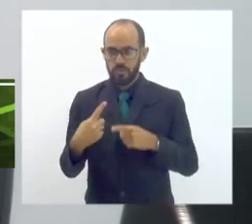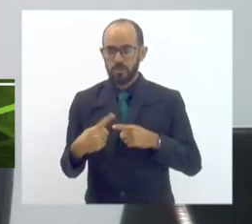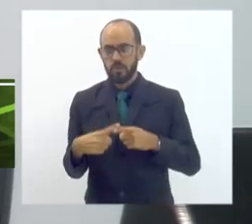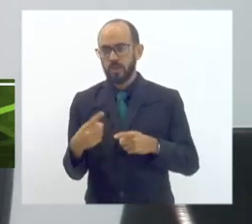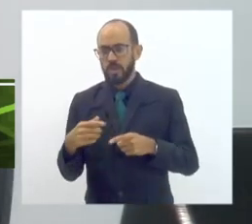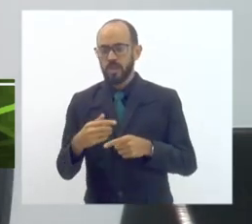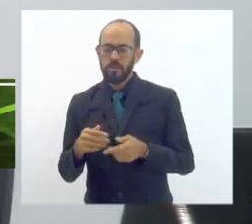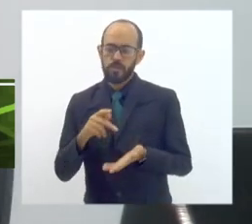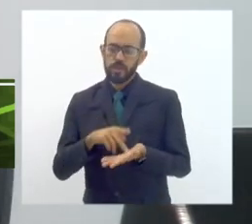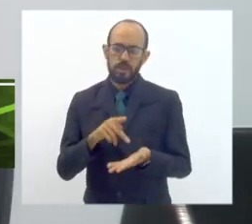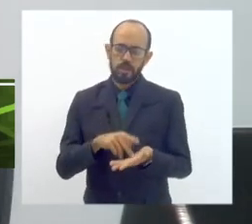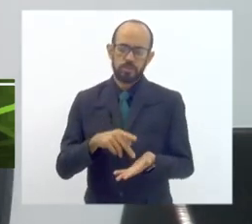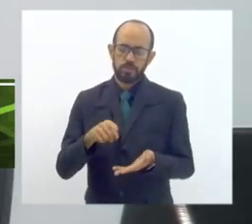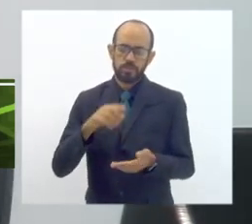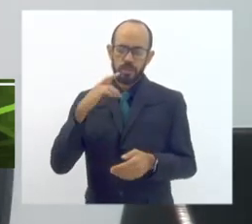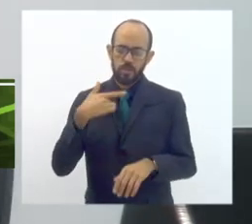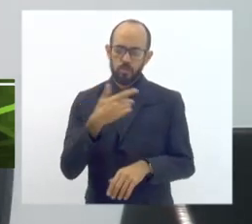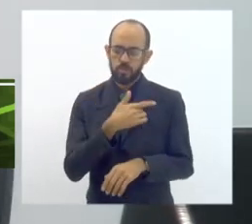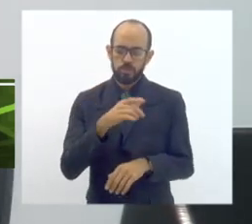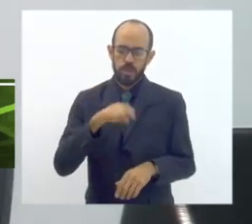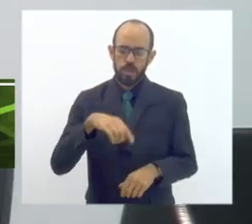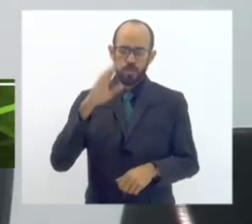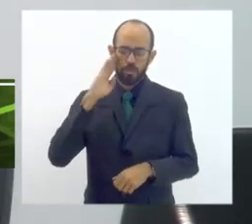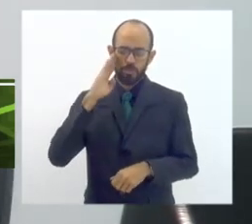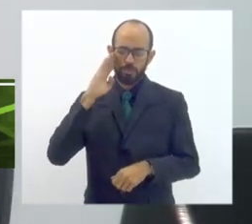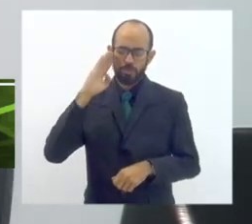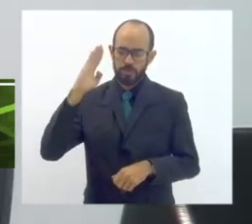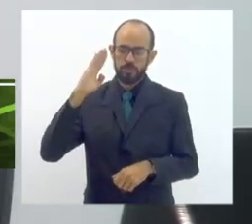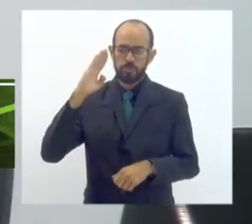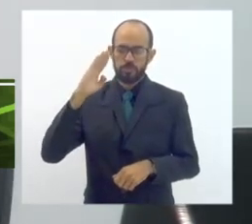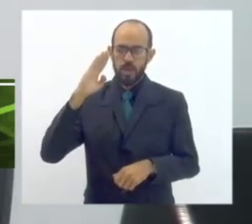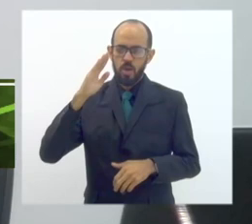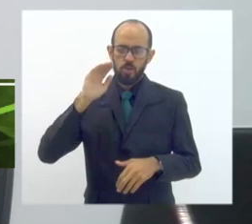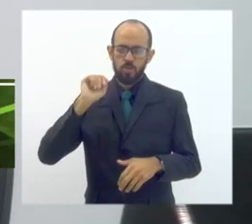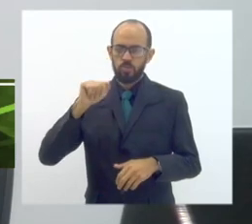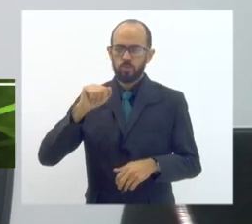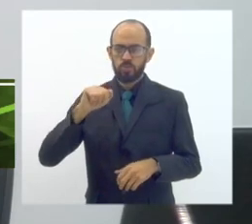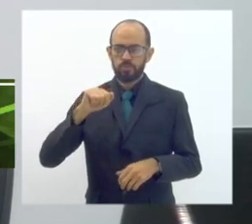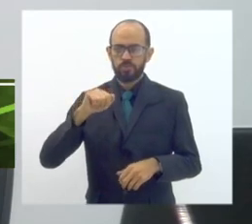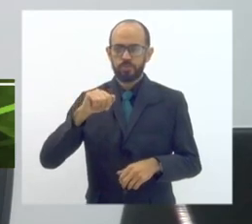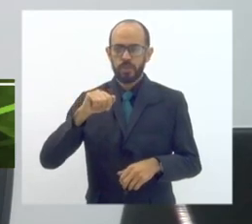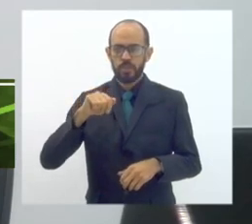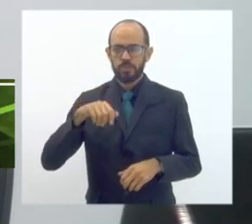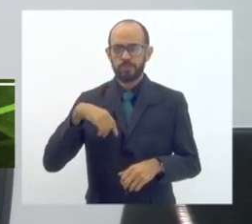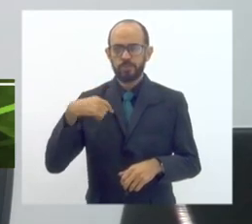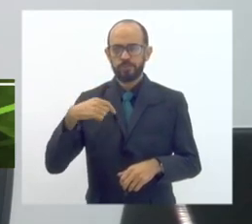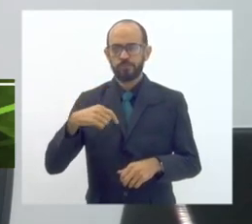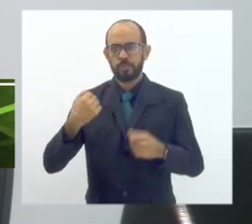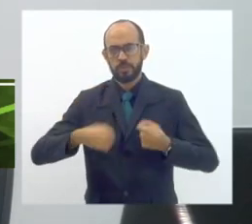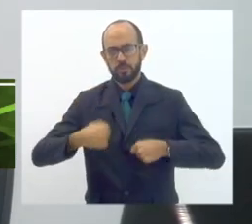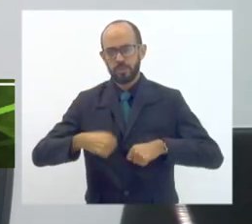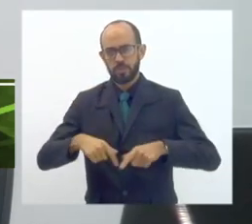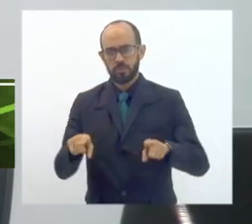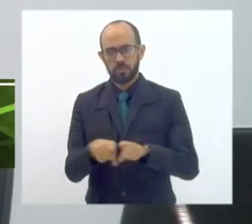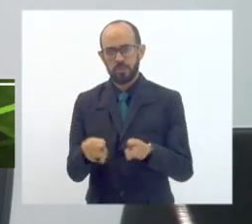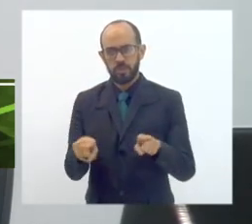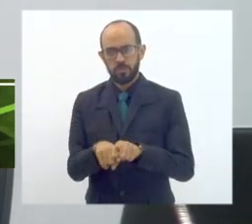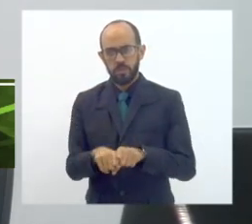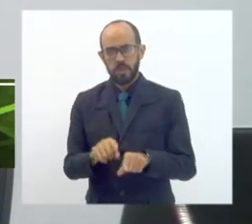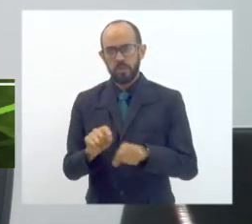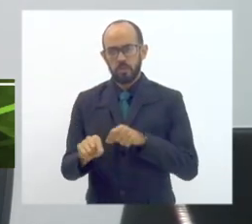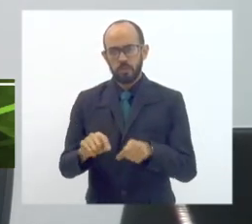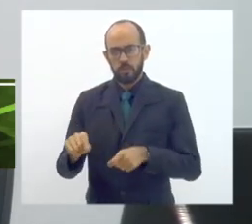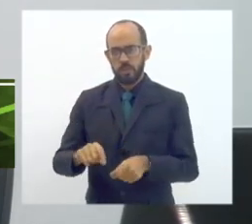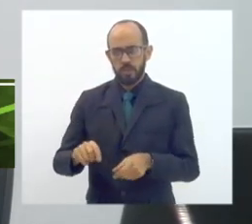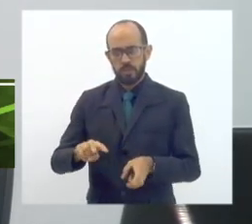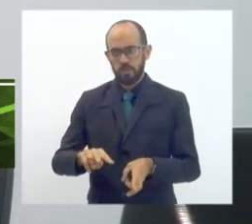a saúde é principal carro-chefe no consórcio. Então, precisamos também de chegar recurso,